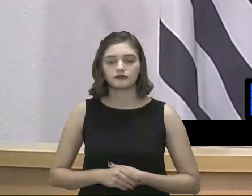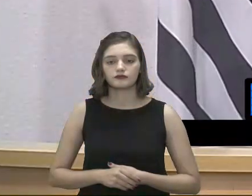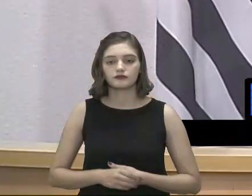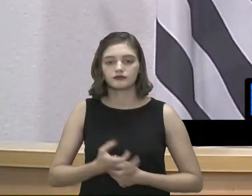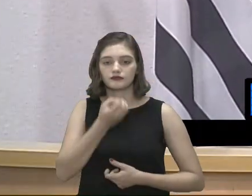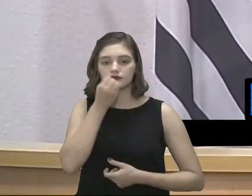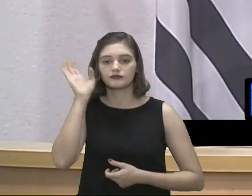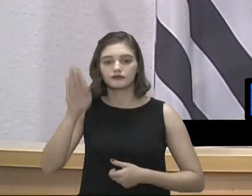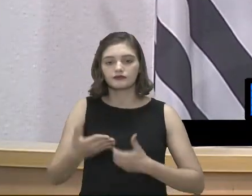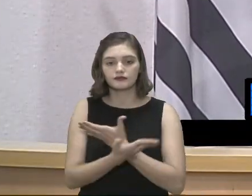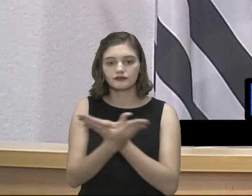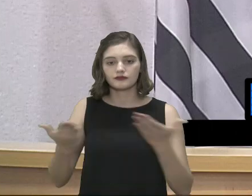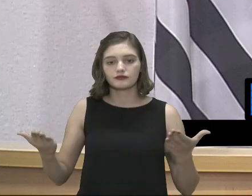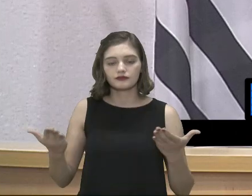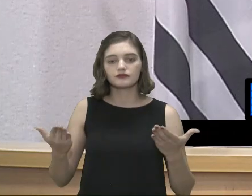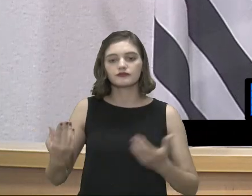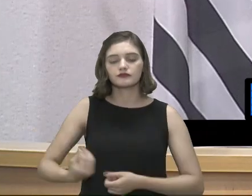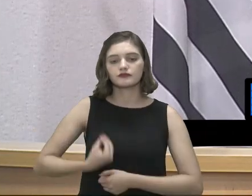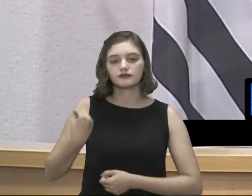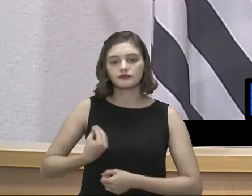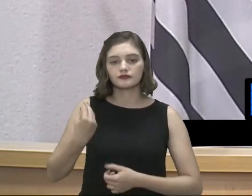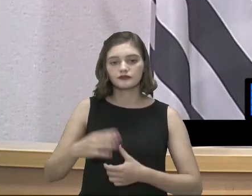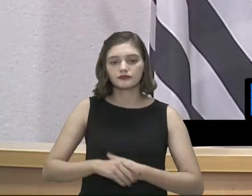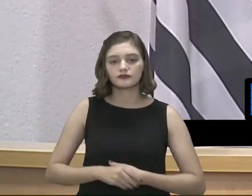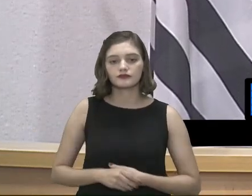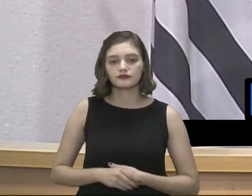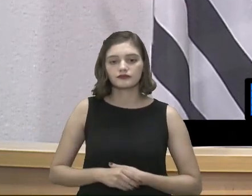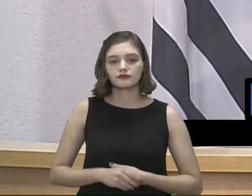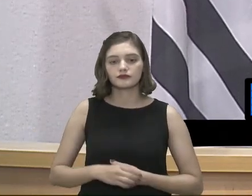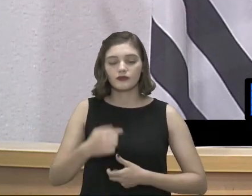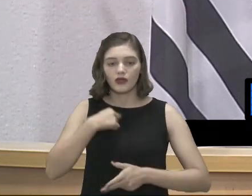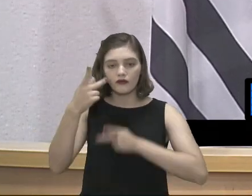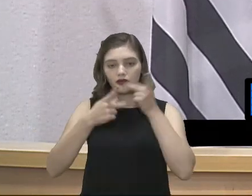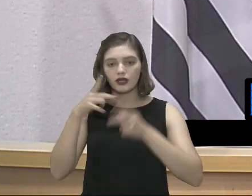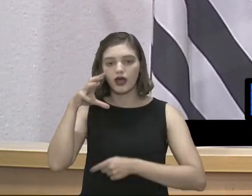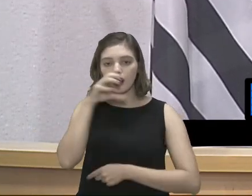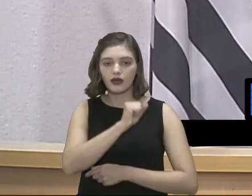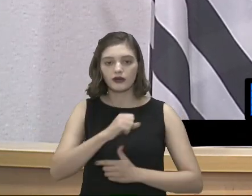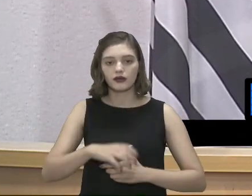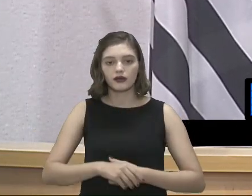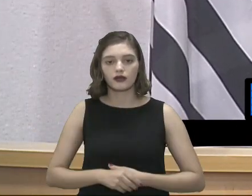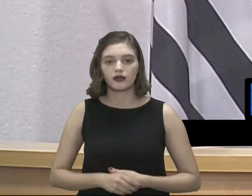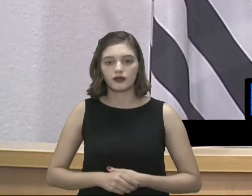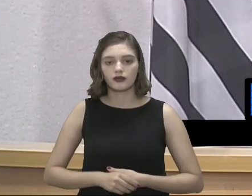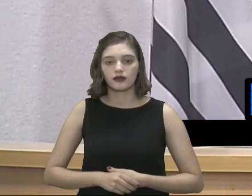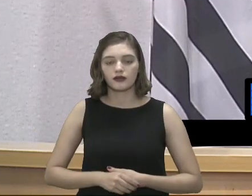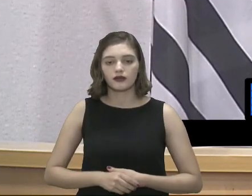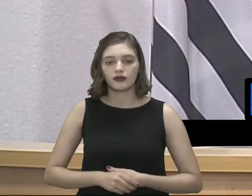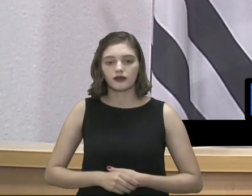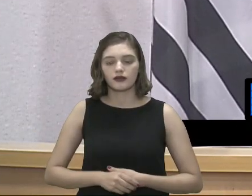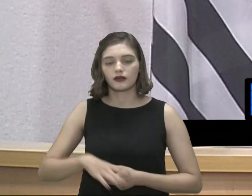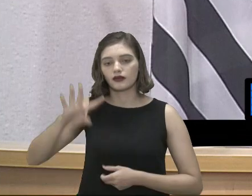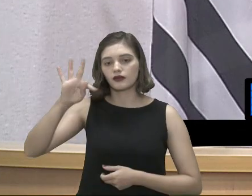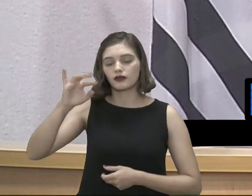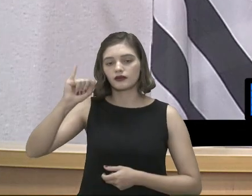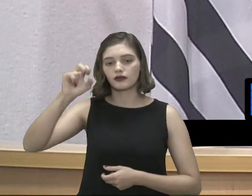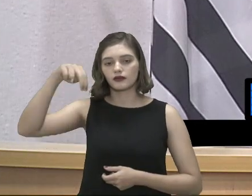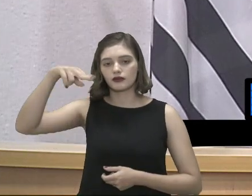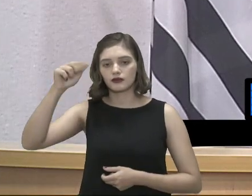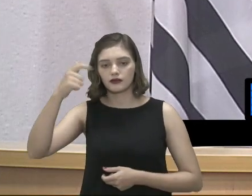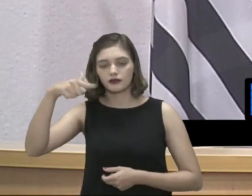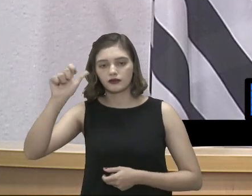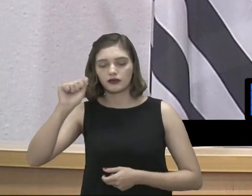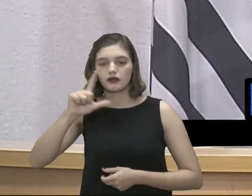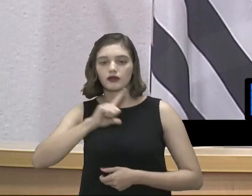Boa tarde a todas as pessoas presentes. Eu tentarei ser breve. Eu sou a Tainã Gabriele, tenho